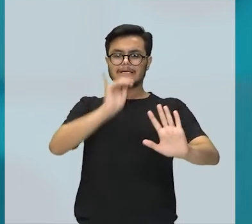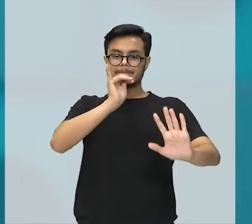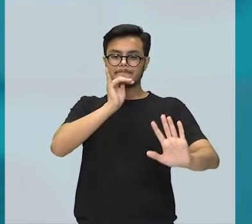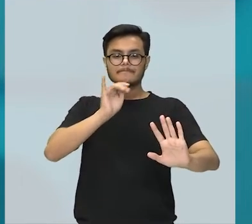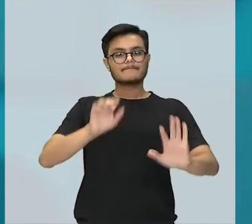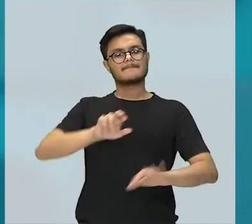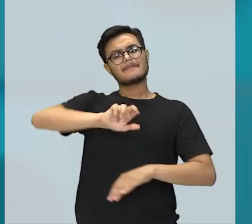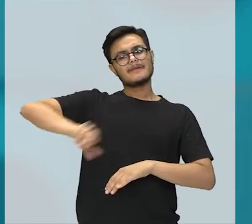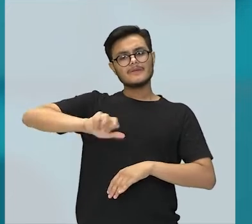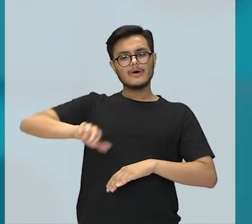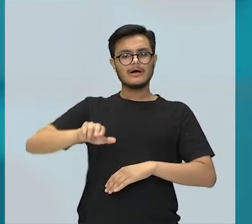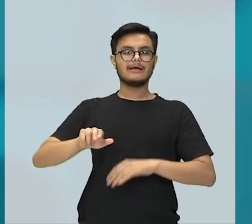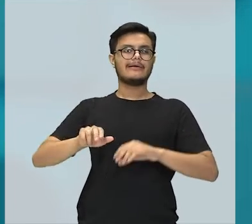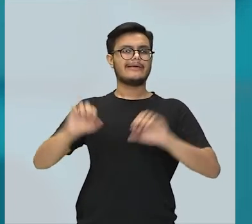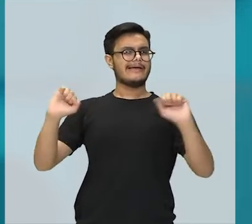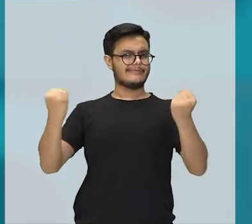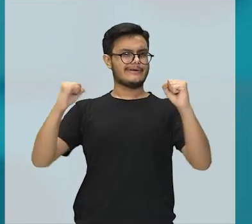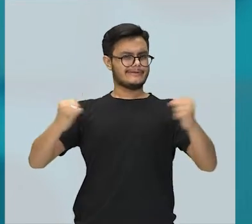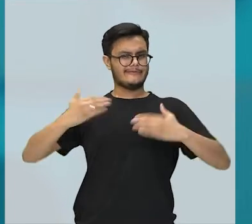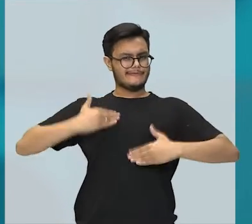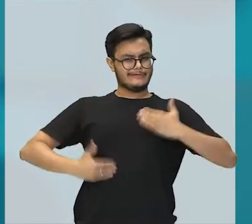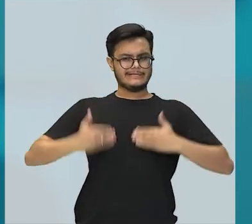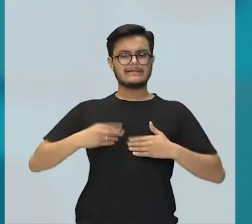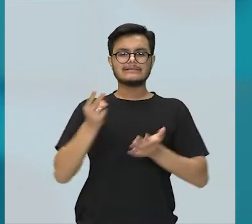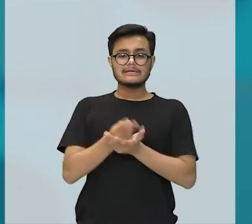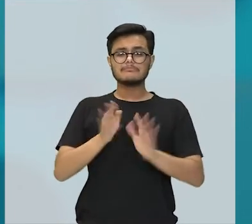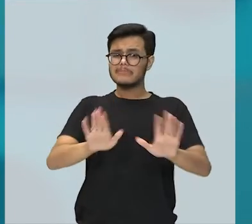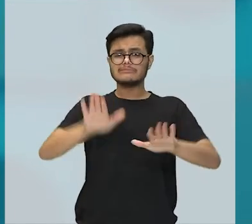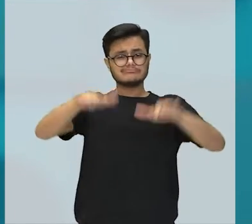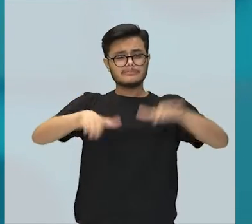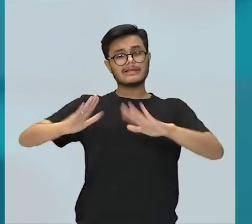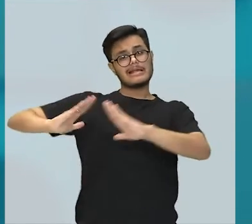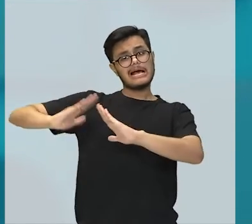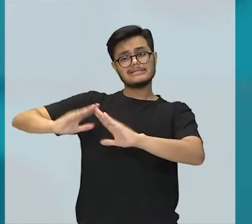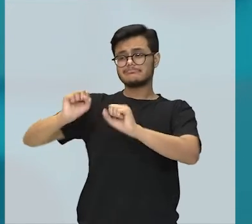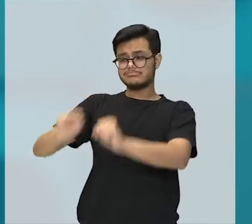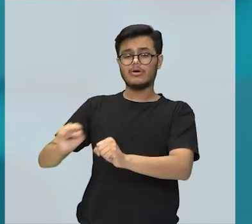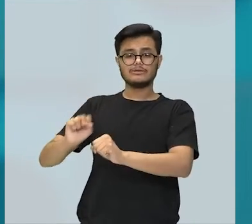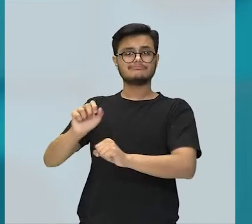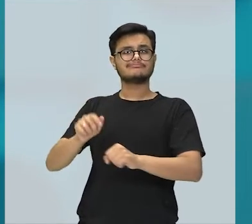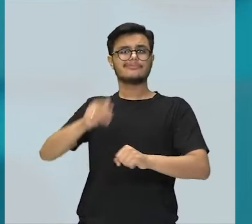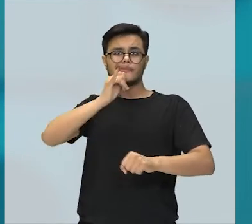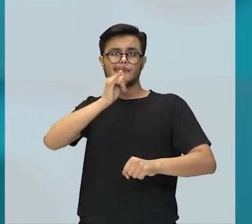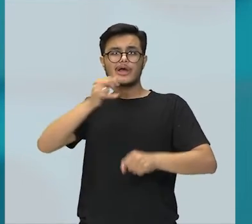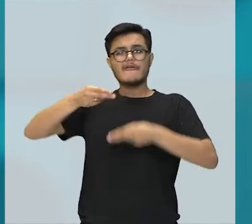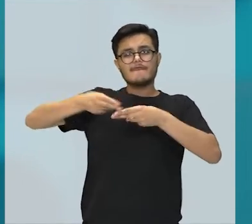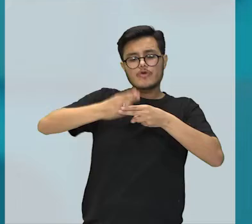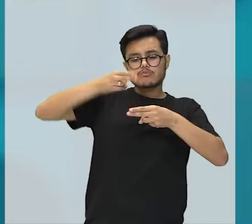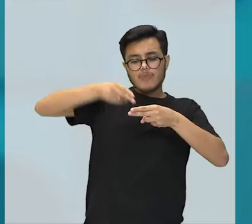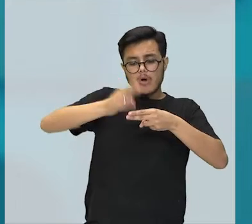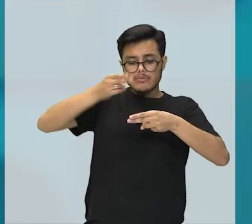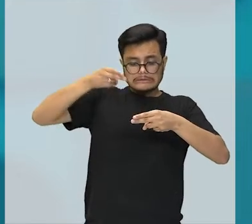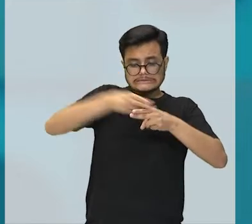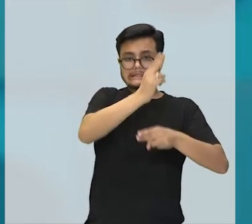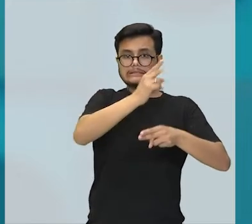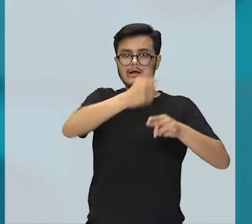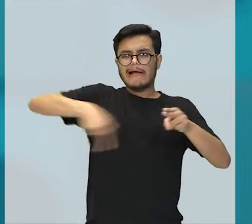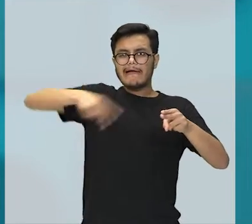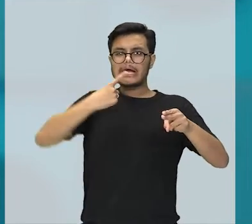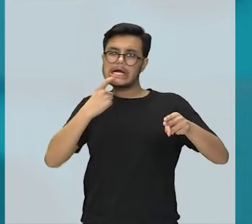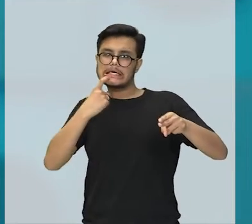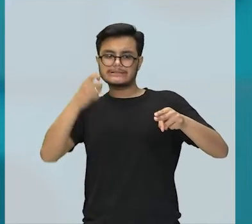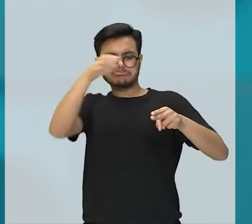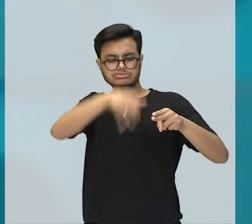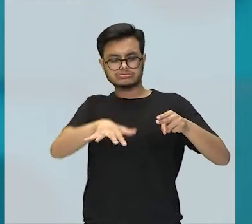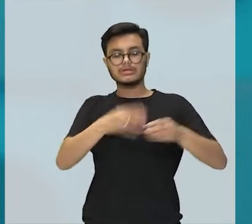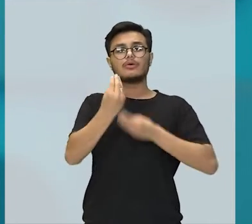somente voltado ali à prática de atividades físicas, mas pode ser em casa, quando a gente está cortando algum alimento, ó, escapa a faca, cortou o dedo.